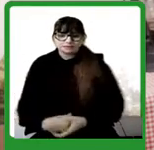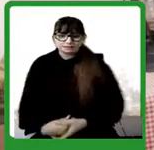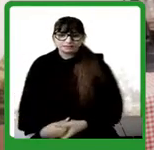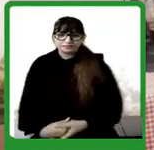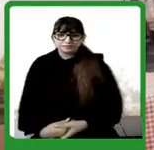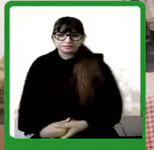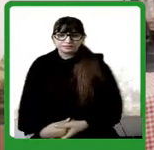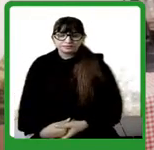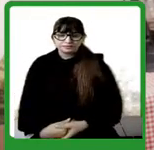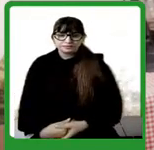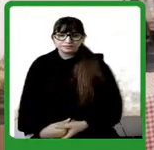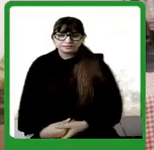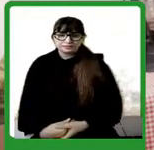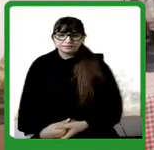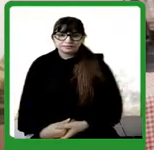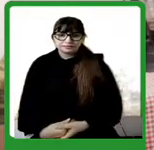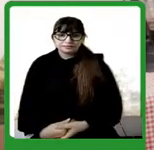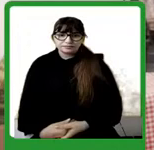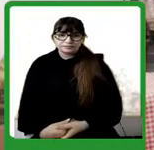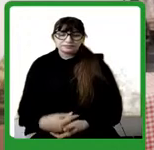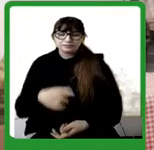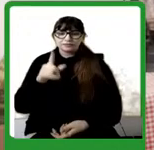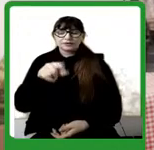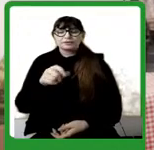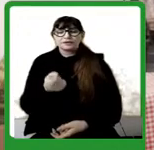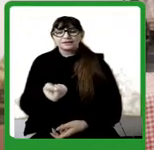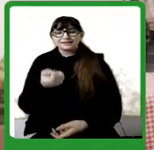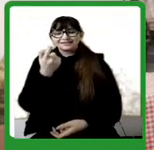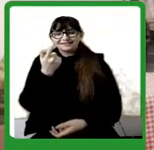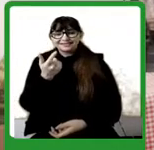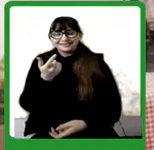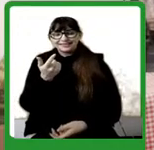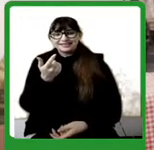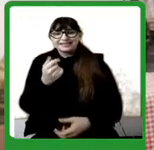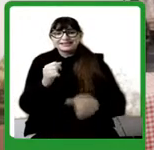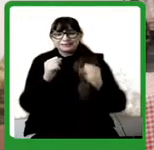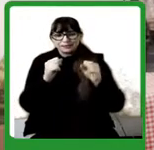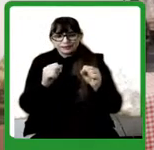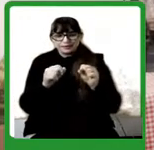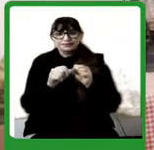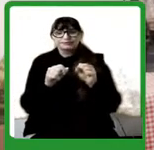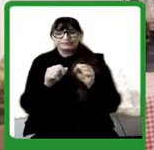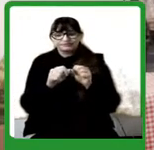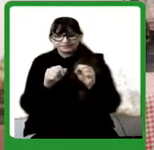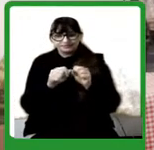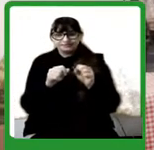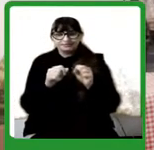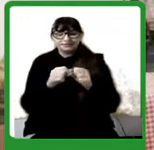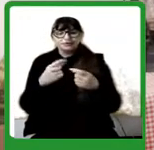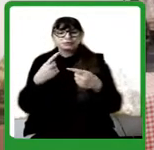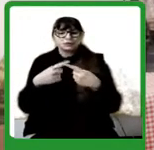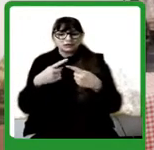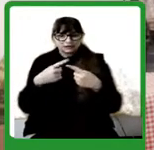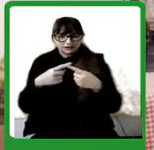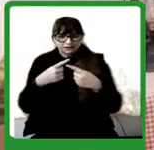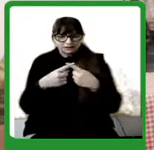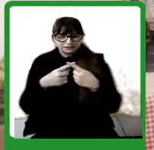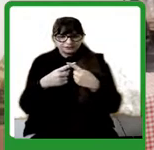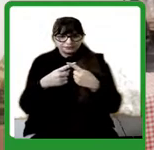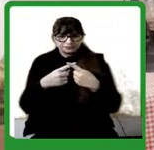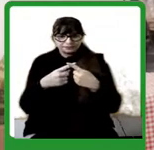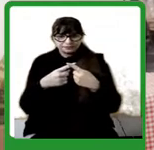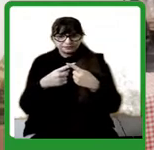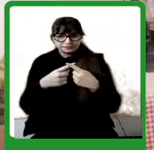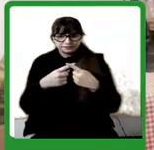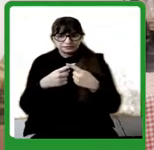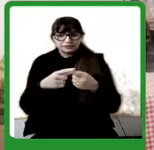Pinheiro. Salame é a coisa mais estranha que pode existir. Por quê? Porque tu tira